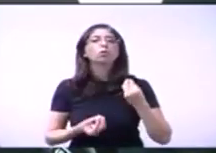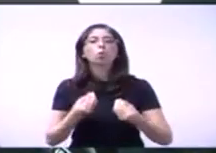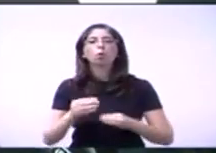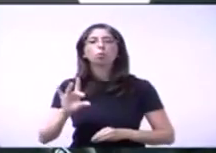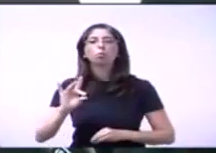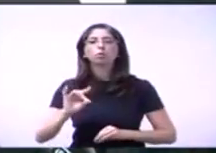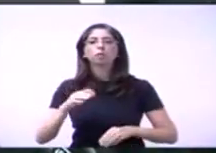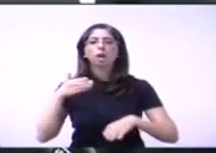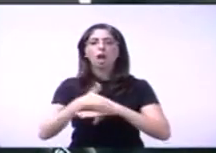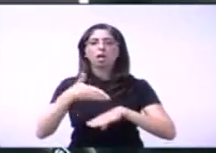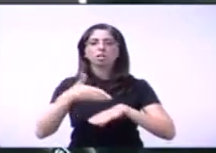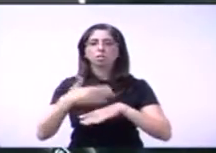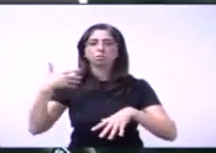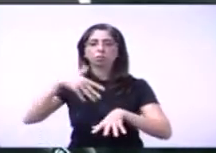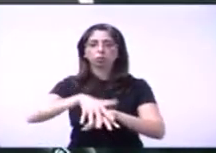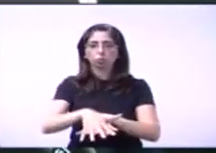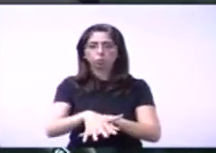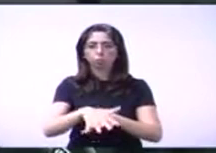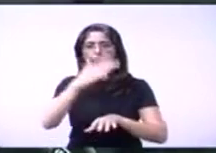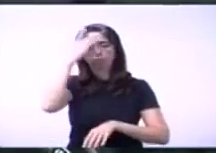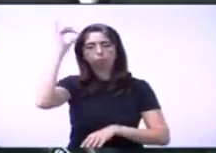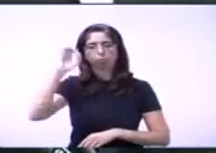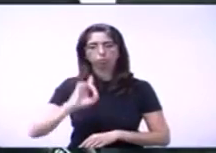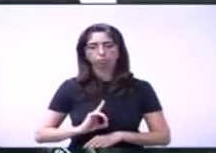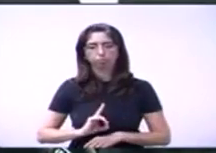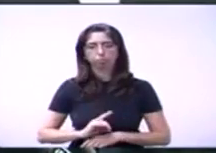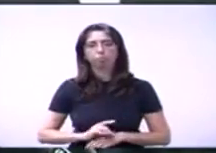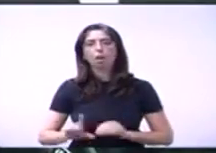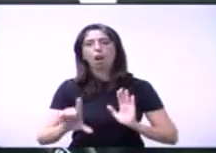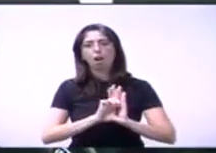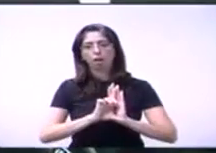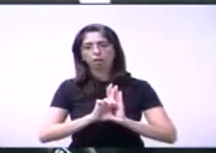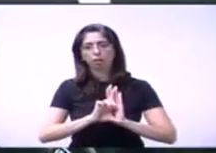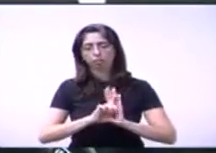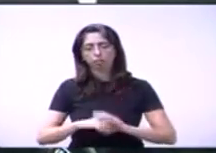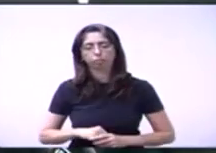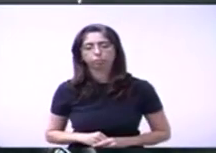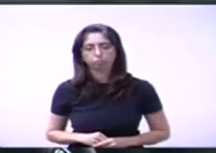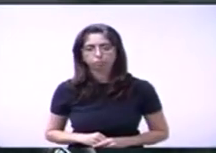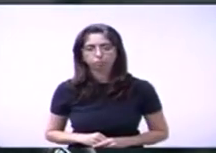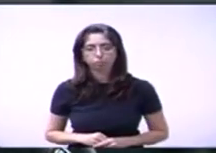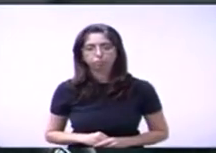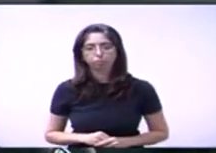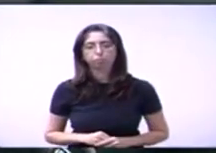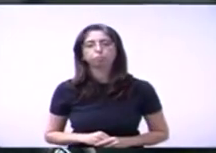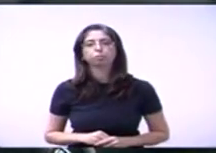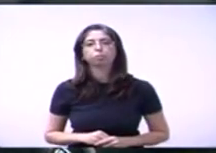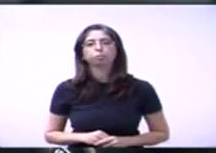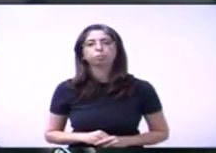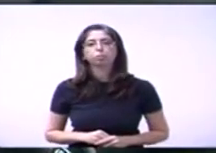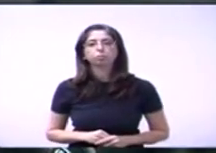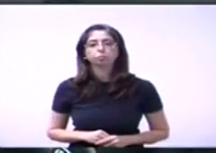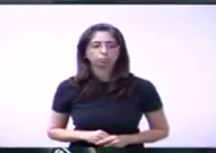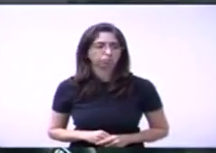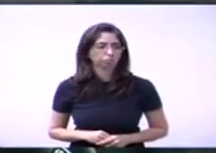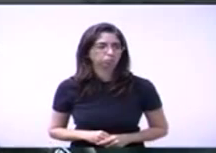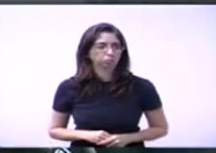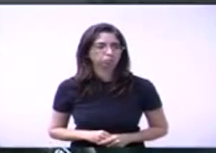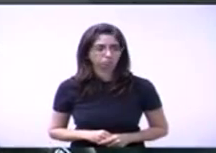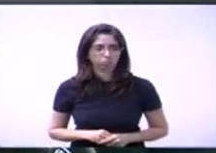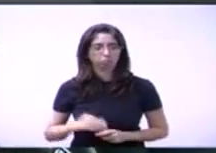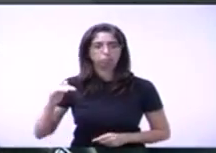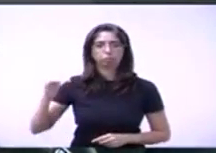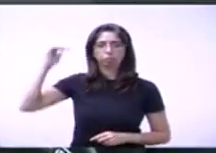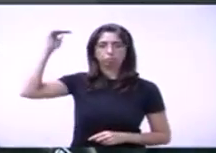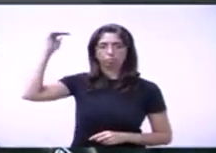de acessibilidade nos termos da Lei Municipal. 122, do vereador João